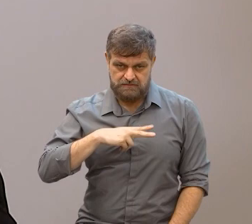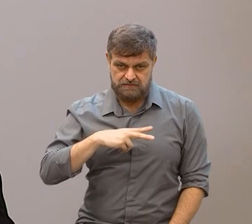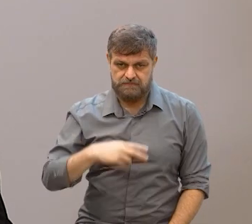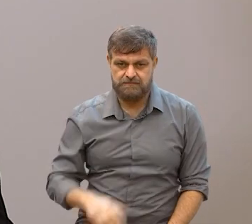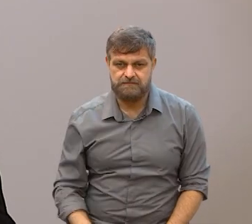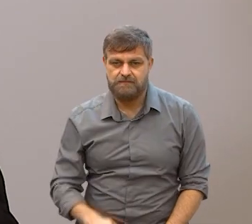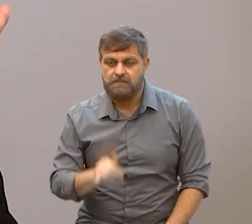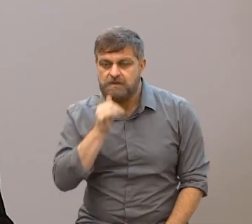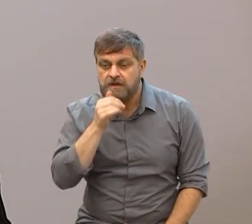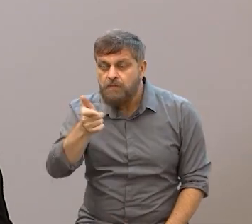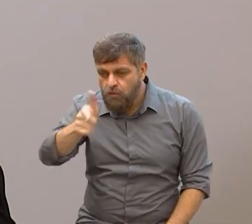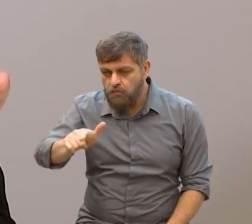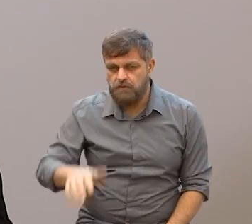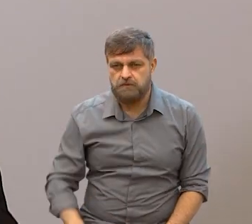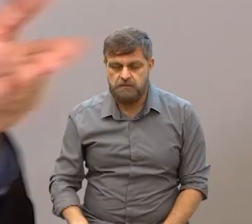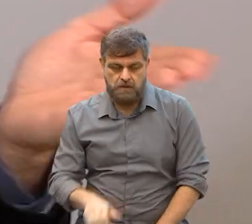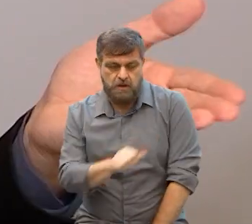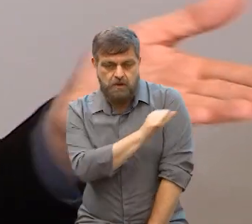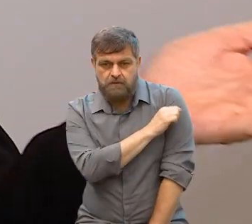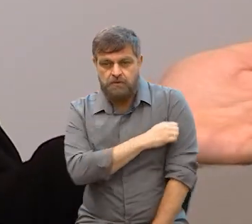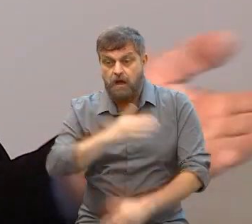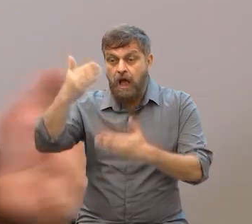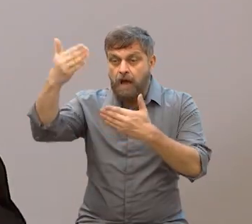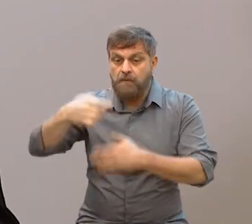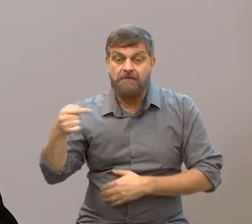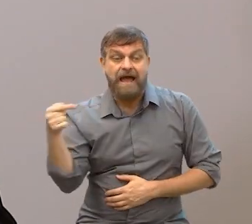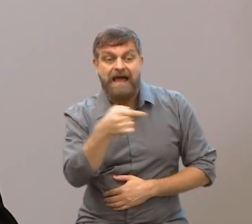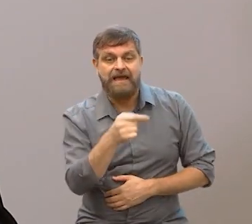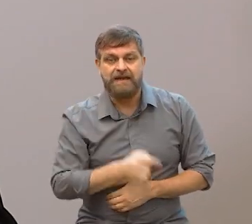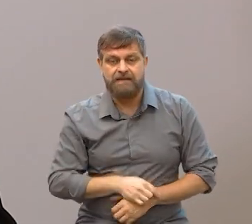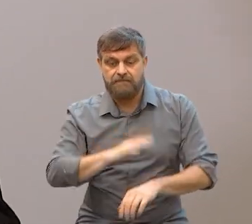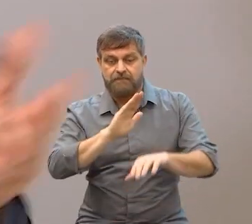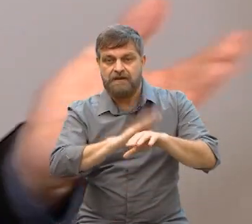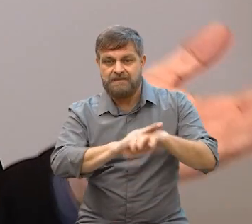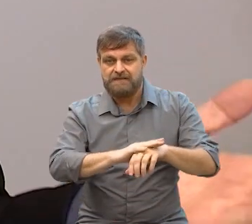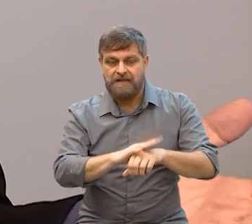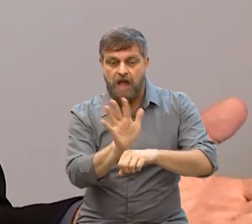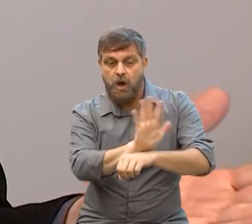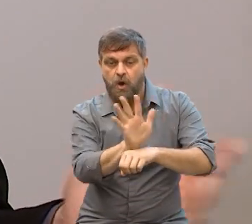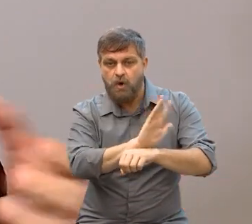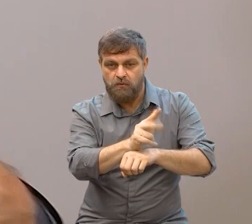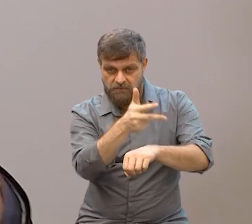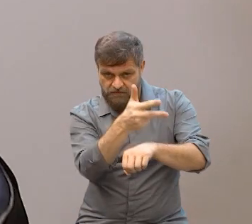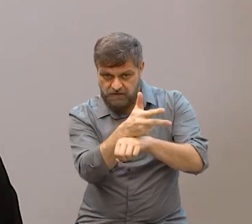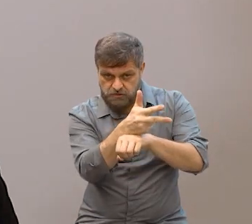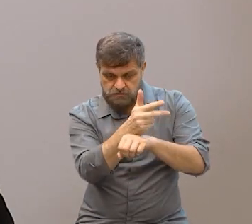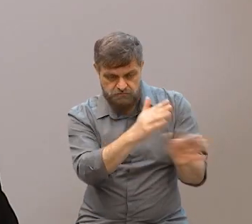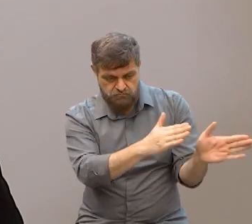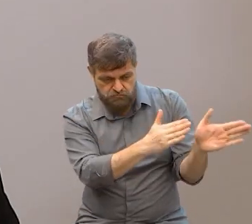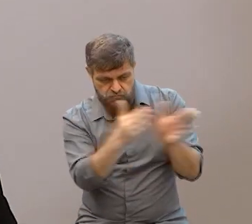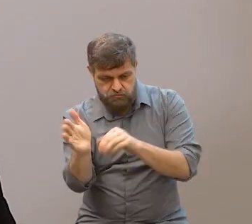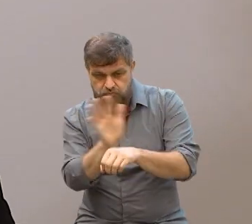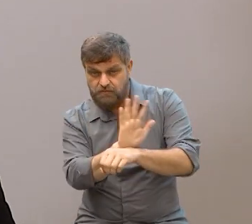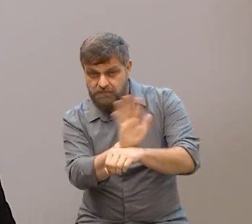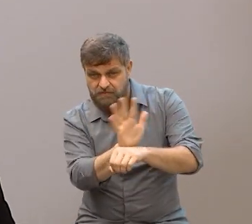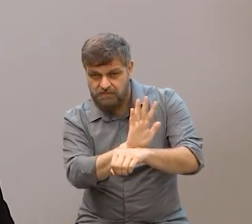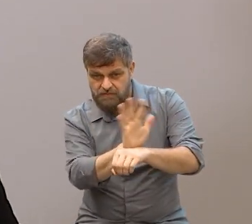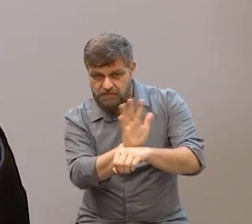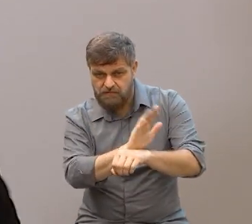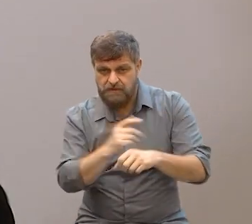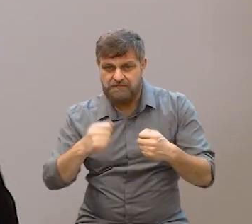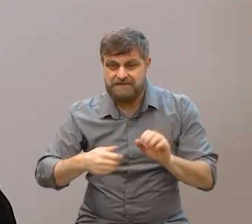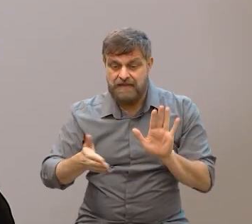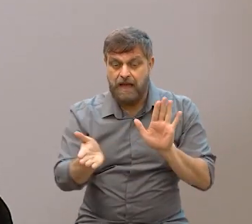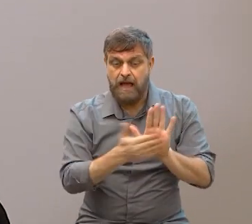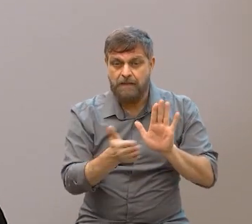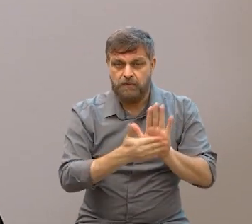Você quer ver um outro exemplo? Pede para o aluno, ao invés de uma prova, produzir um vídeo sobre um determinado tema. Isso é uma coisa maravilhosa. O que precisa é estar em sintonia com a